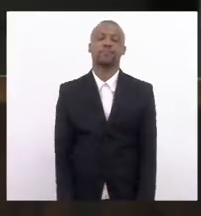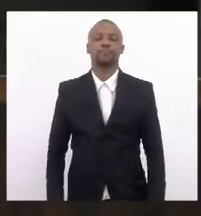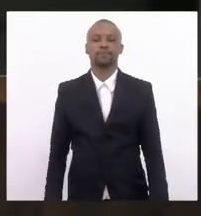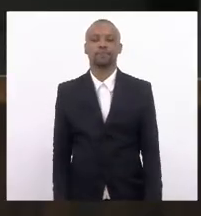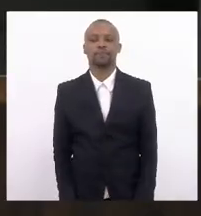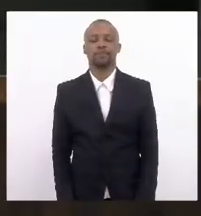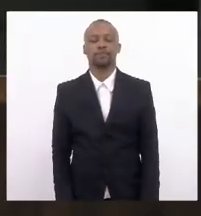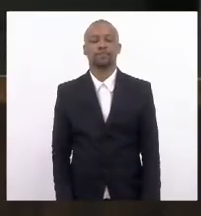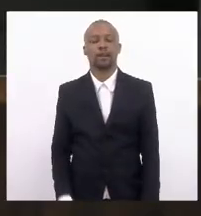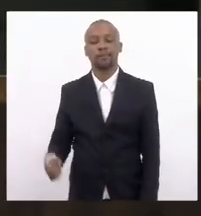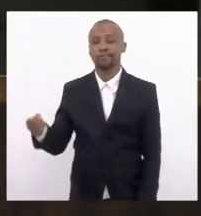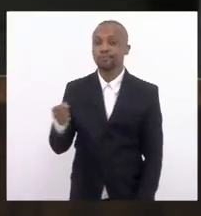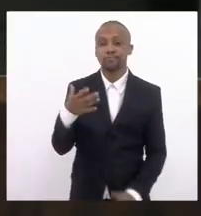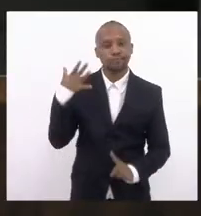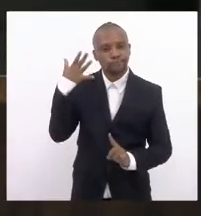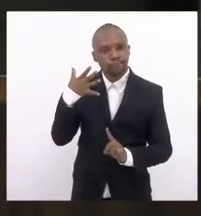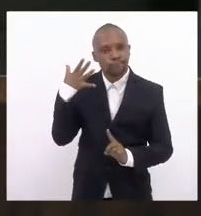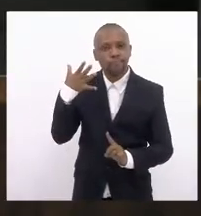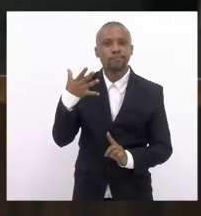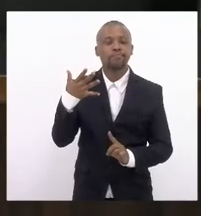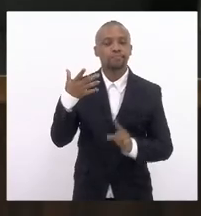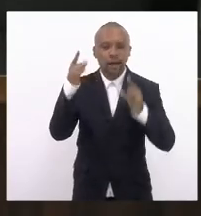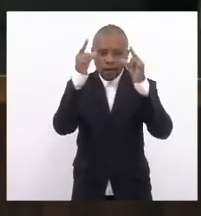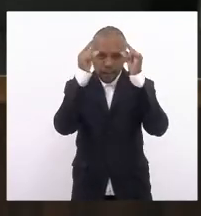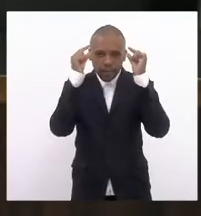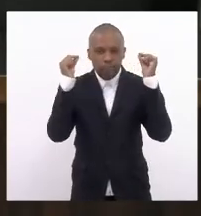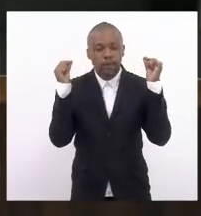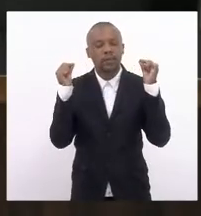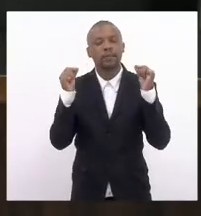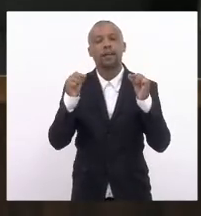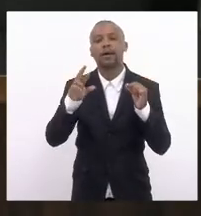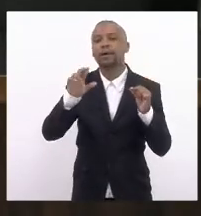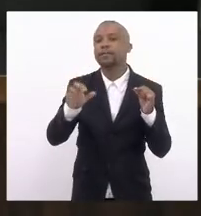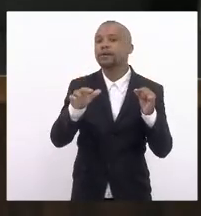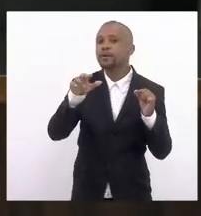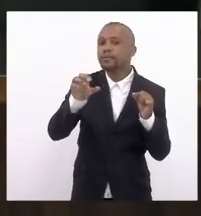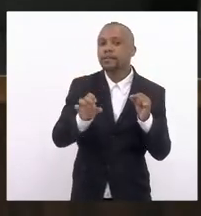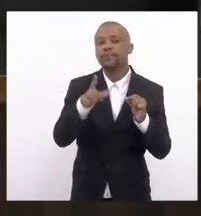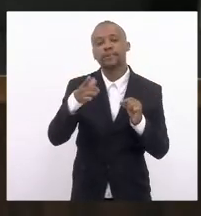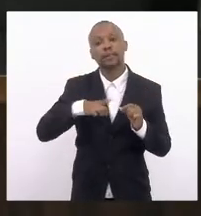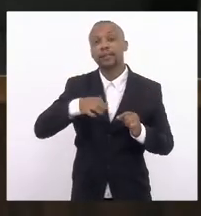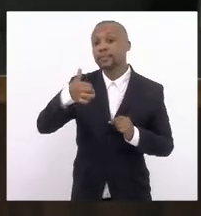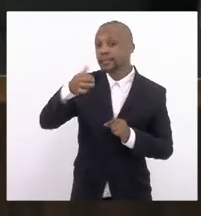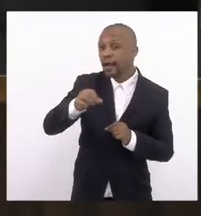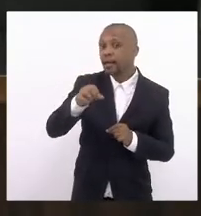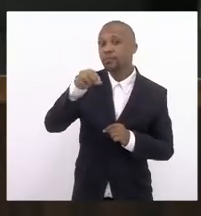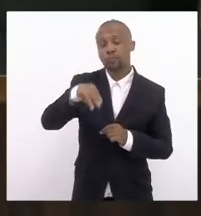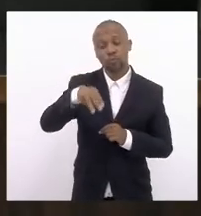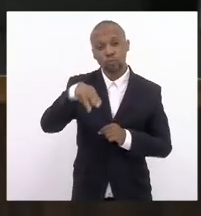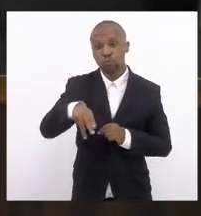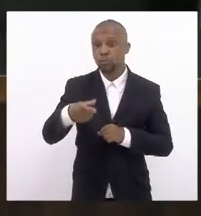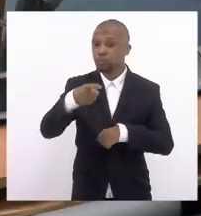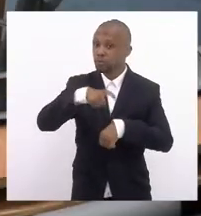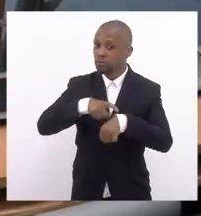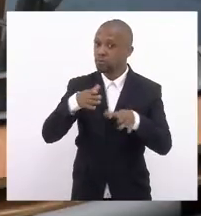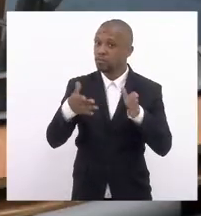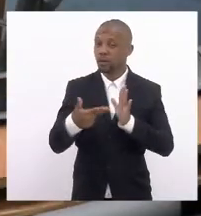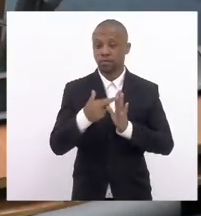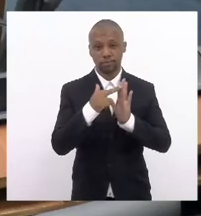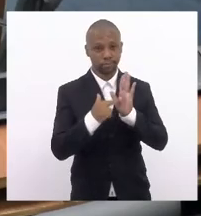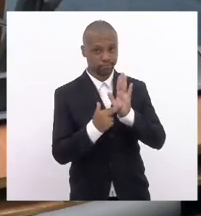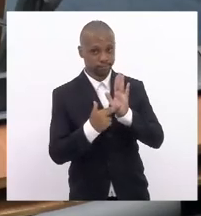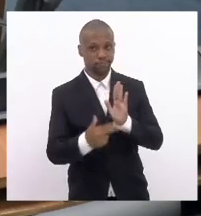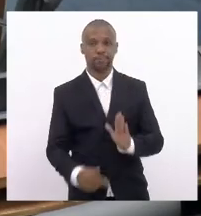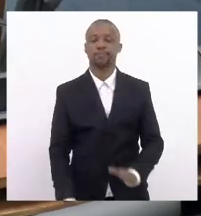Próximo orador inscrito é a nobre deputada enfermeira Rejane. Vossa Excelência dispõe de 10 minutos no tempo regimental.